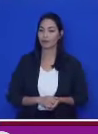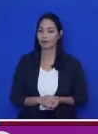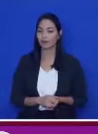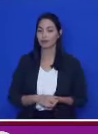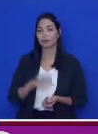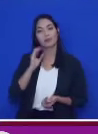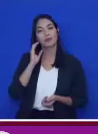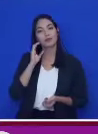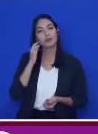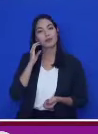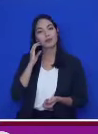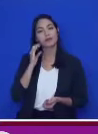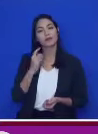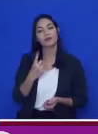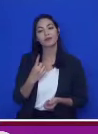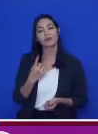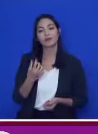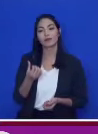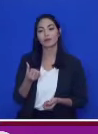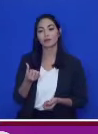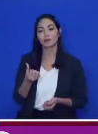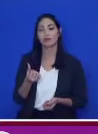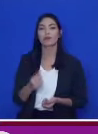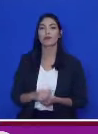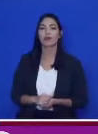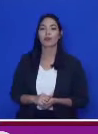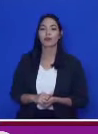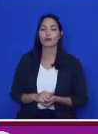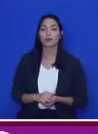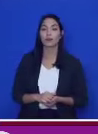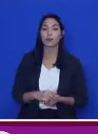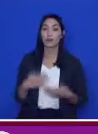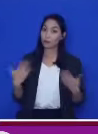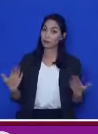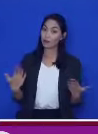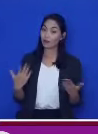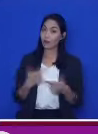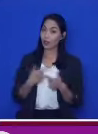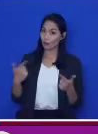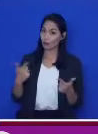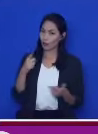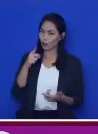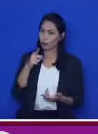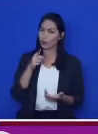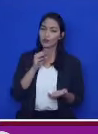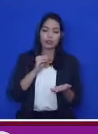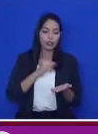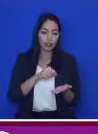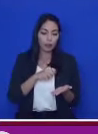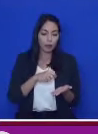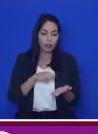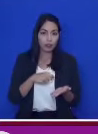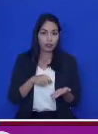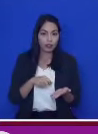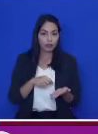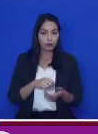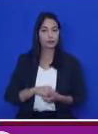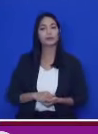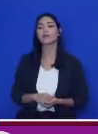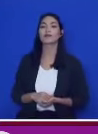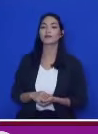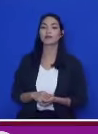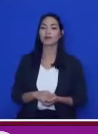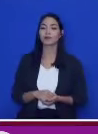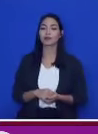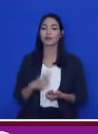número 16. Rosa 16. E aí, tá com sorte? Tá marcando? Vamos seguir sorteando. Este prêmio pode sair